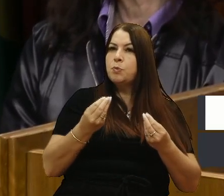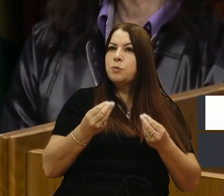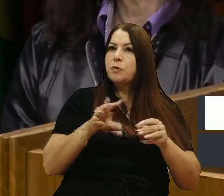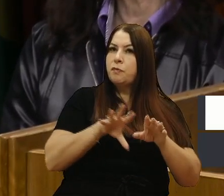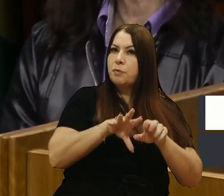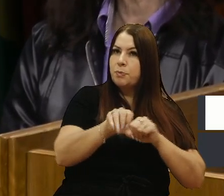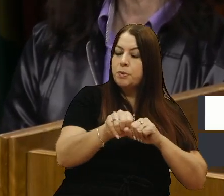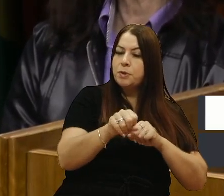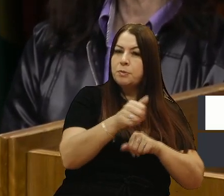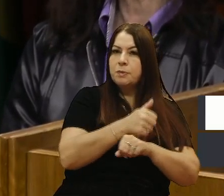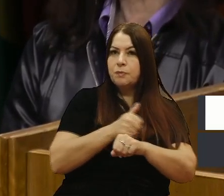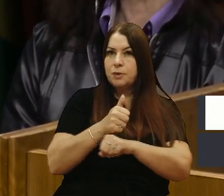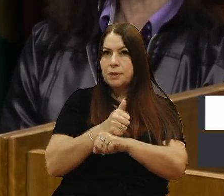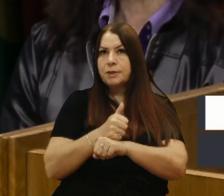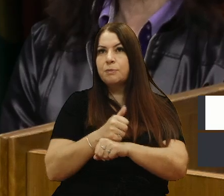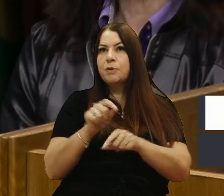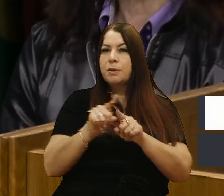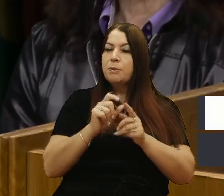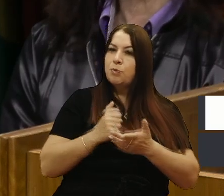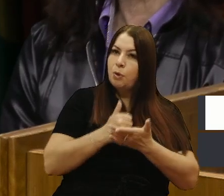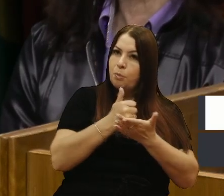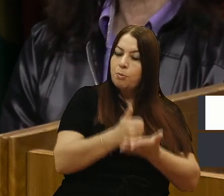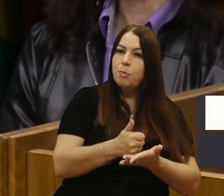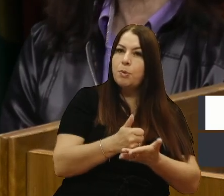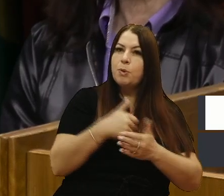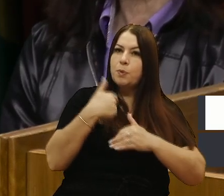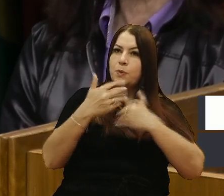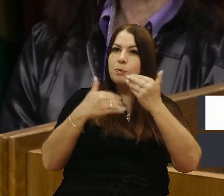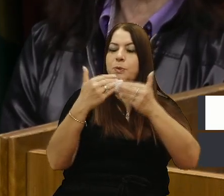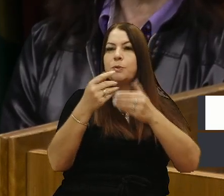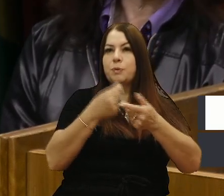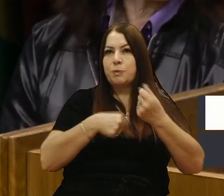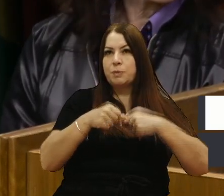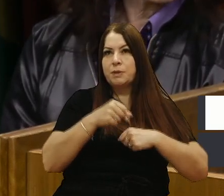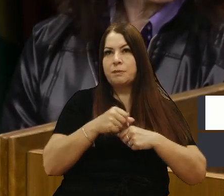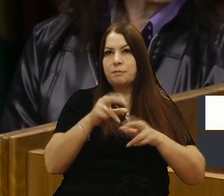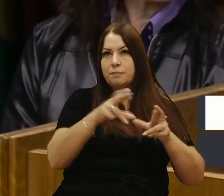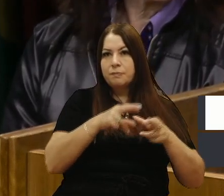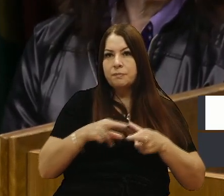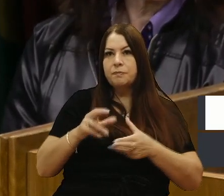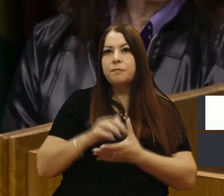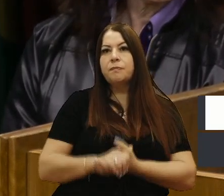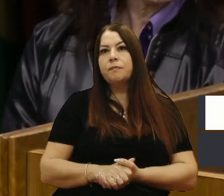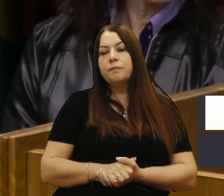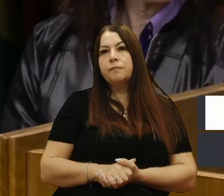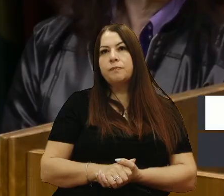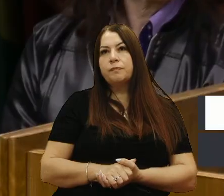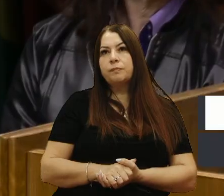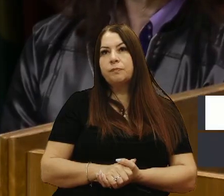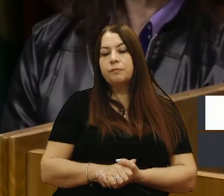formação dos profissionais, como no apoio ao desenvolvimento econômico da nossa região.